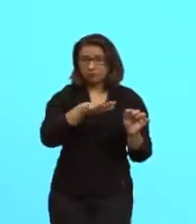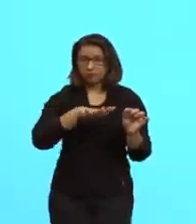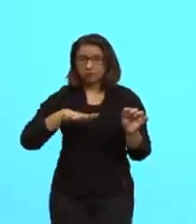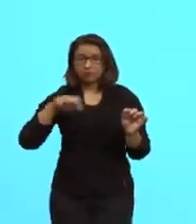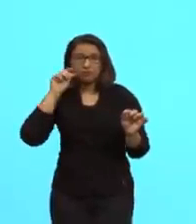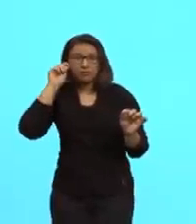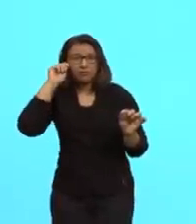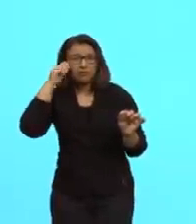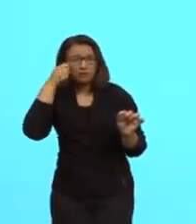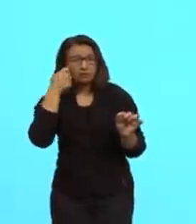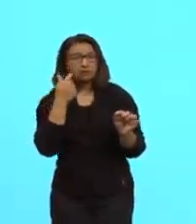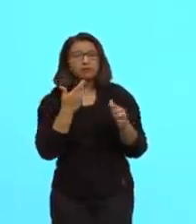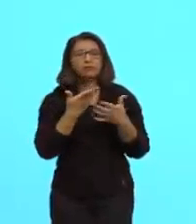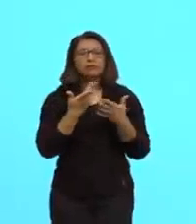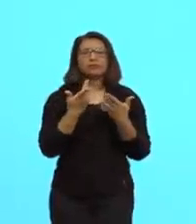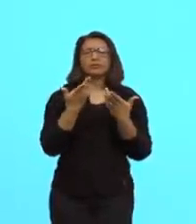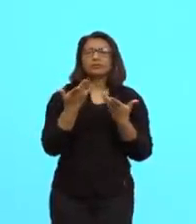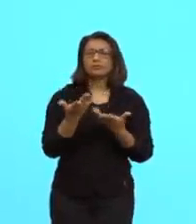que